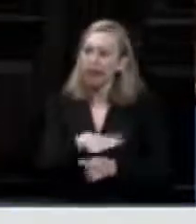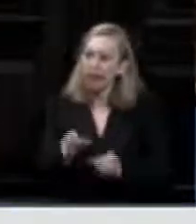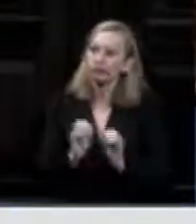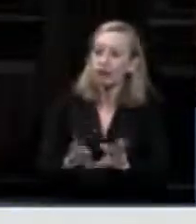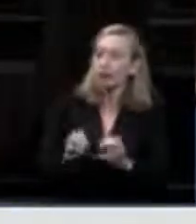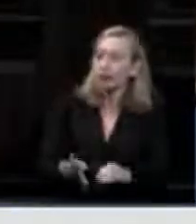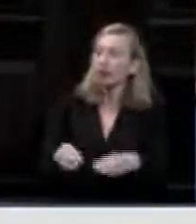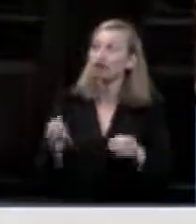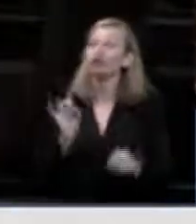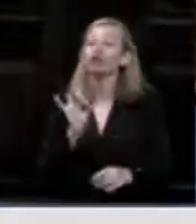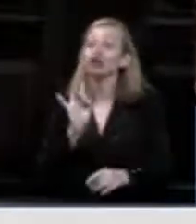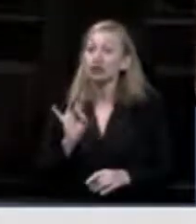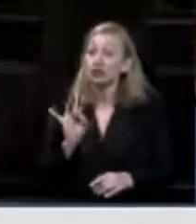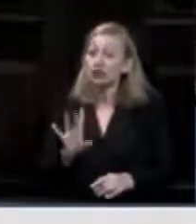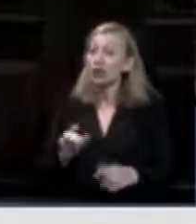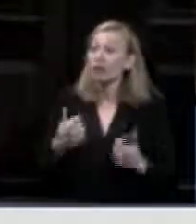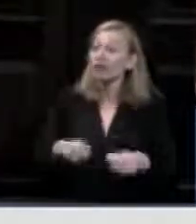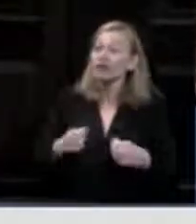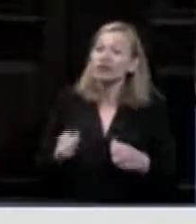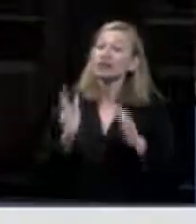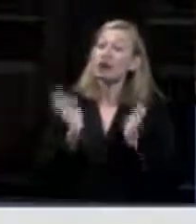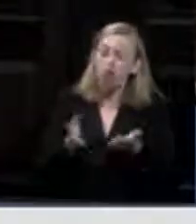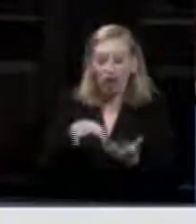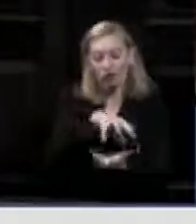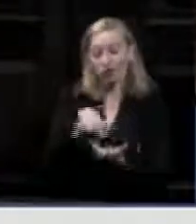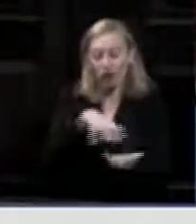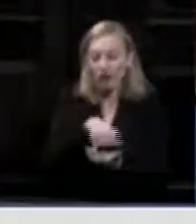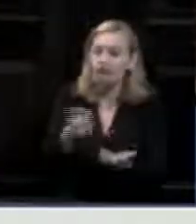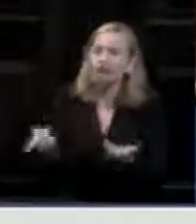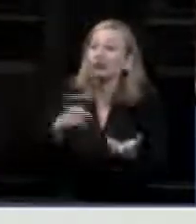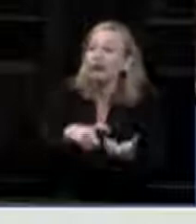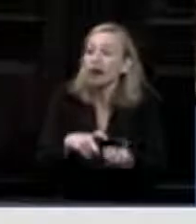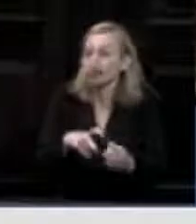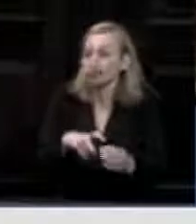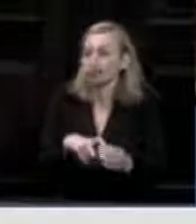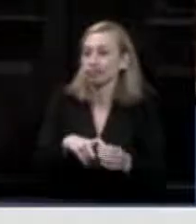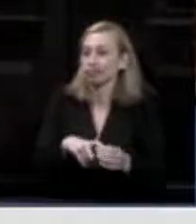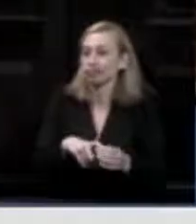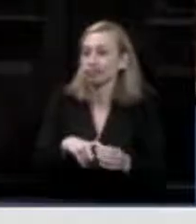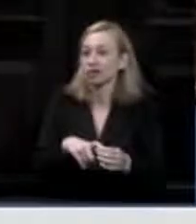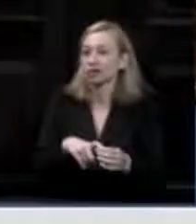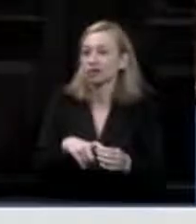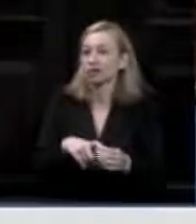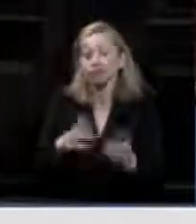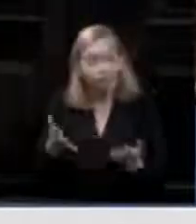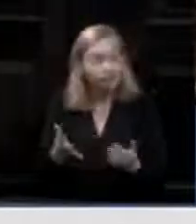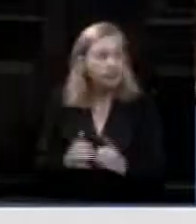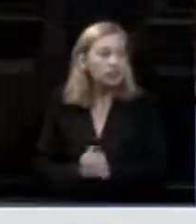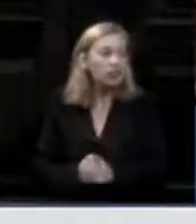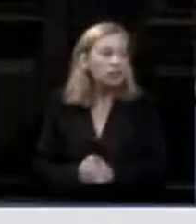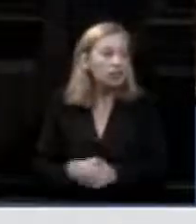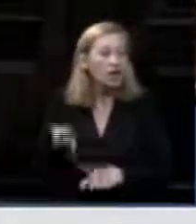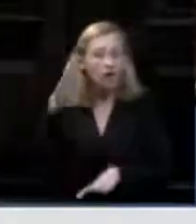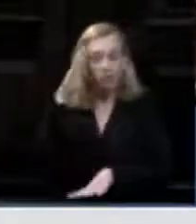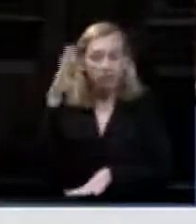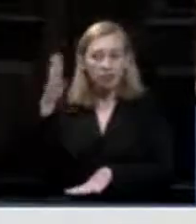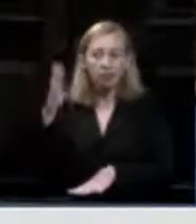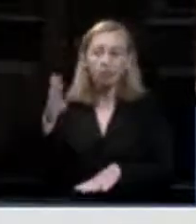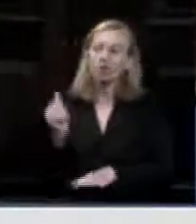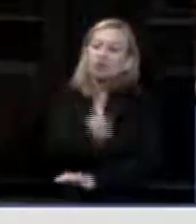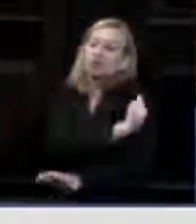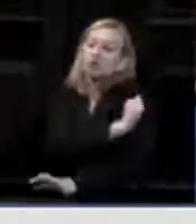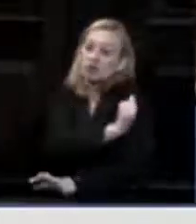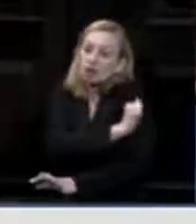outra saída que senão fazer o protesto em termos de paralisação, em que muito prejudica, obviamente, principalmente os